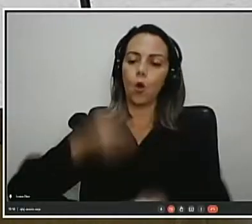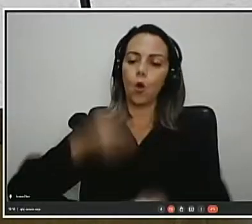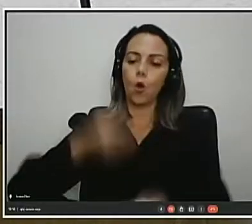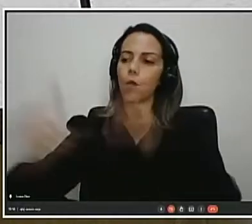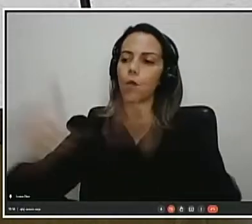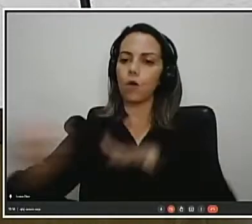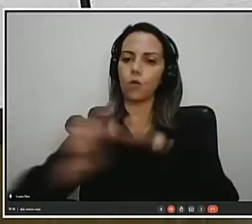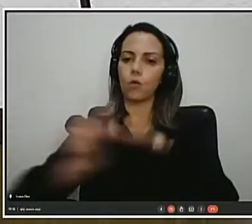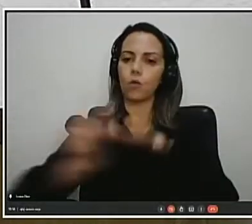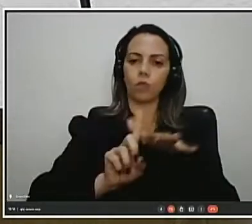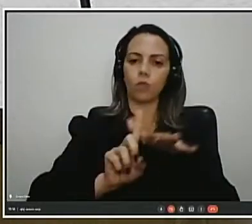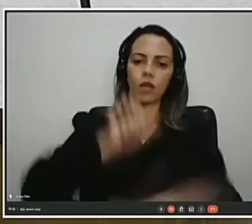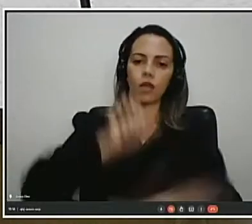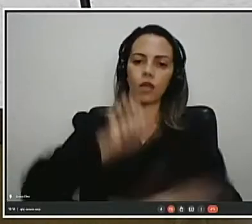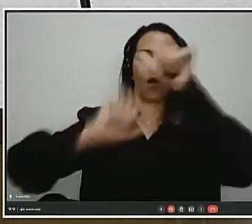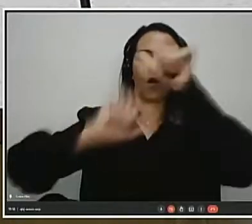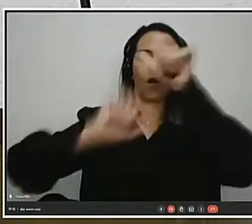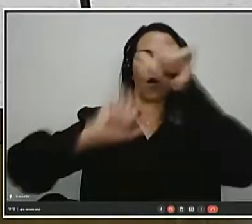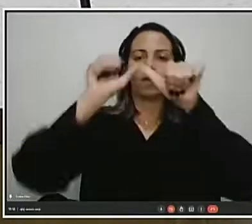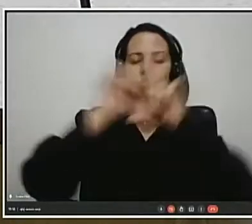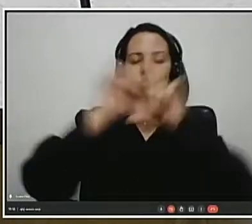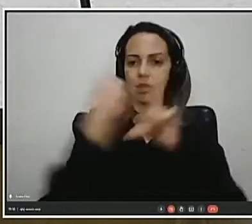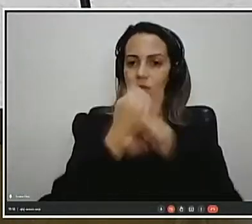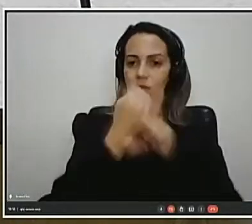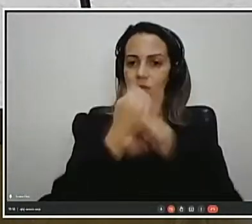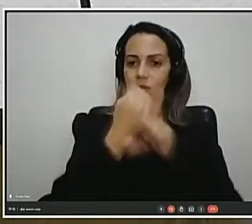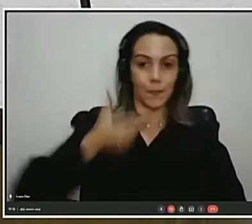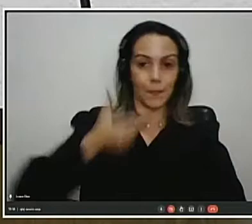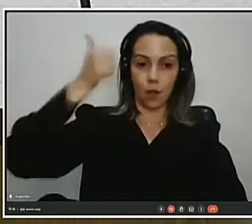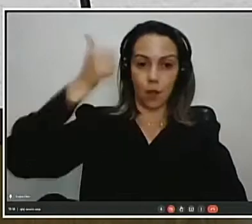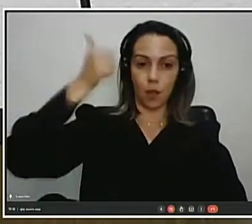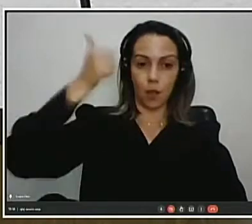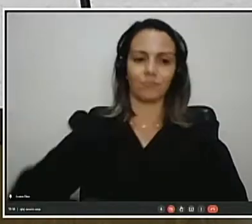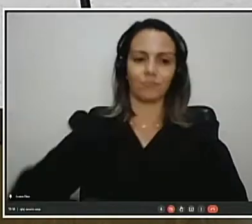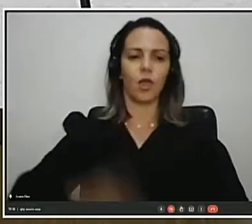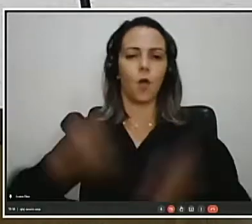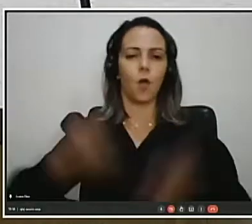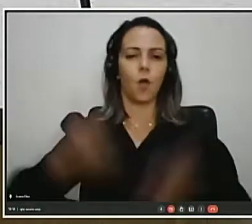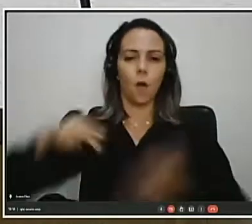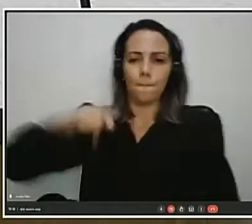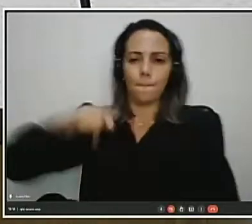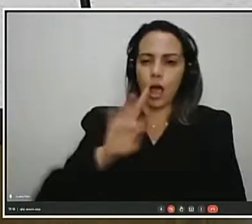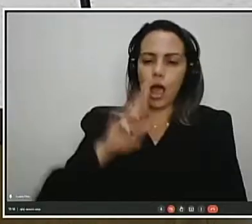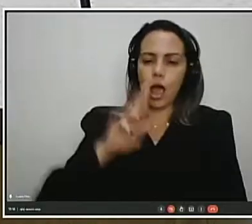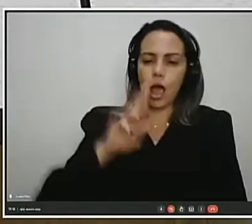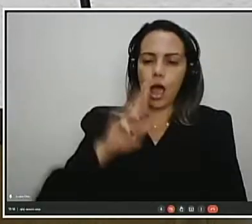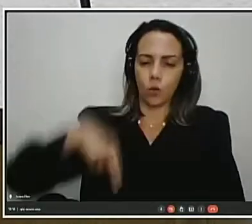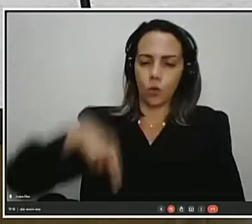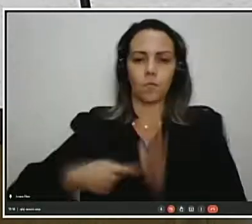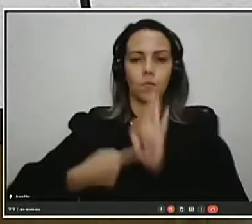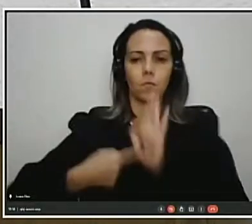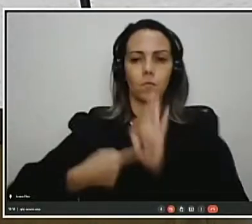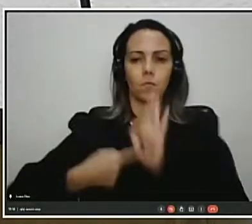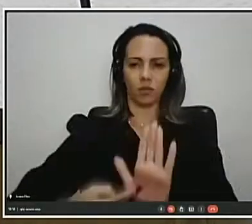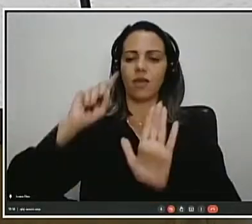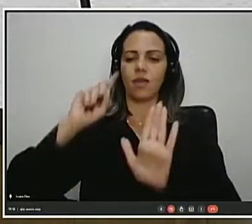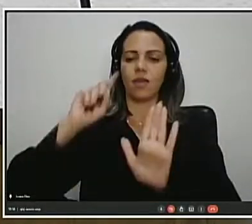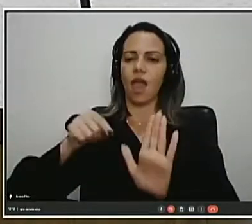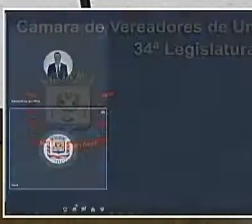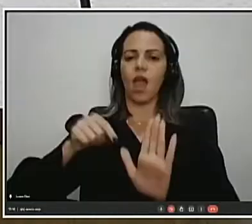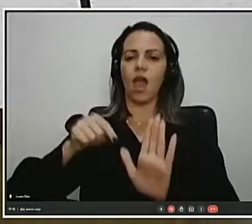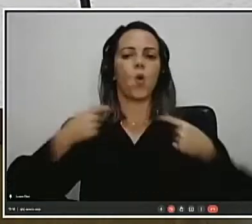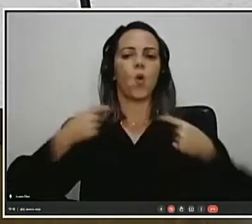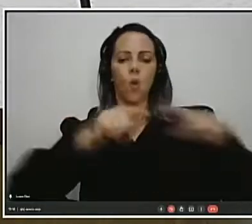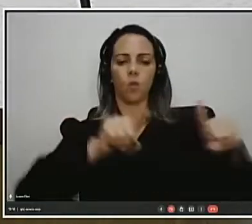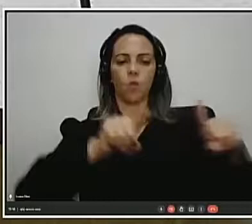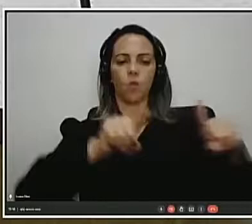melhor, como afirma Lau Patron, grande ativista por uma sociedade anticapacitista. A inclusão não é